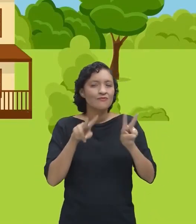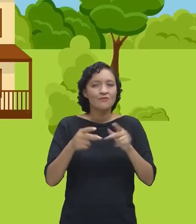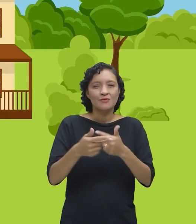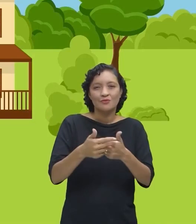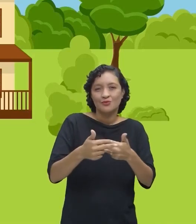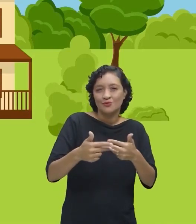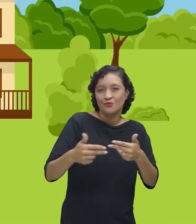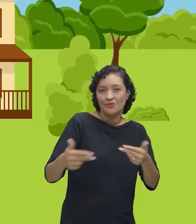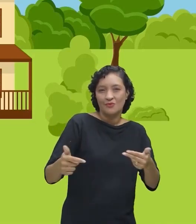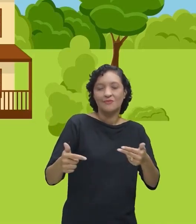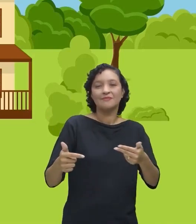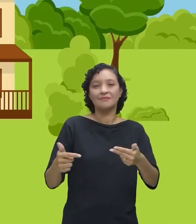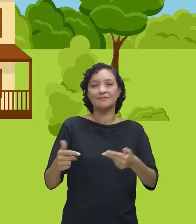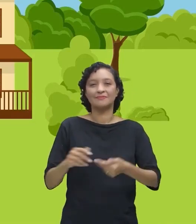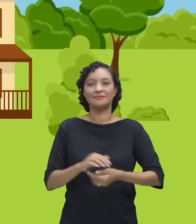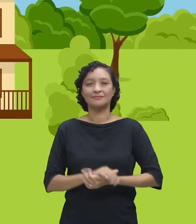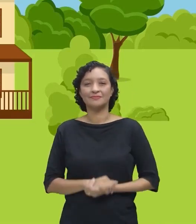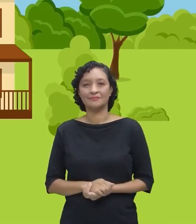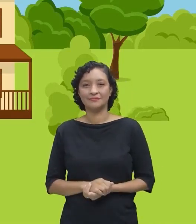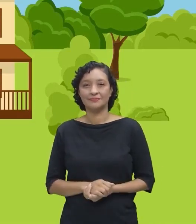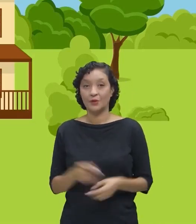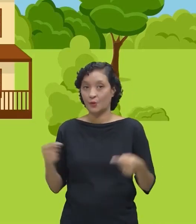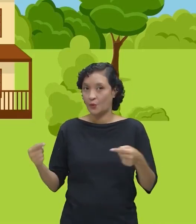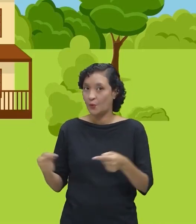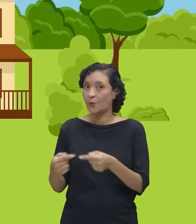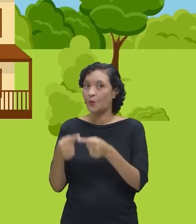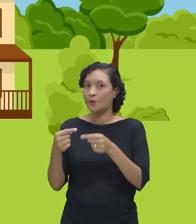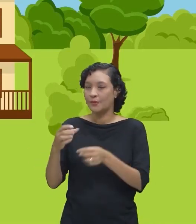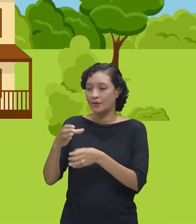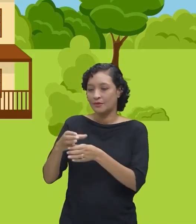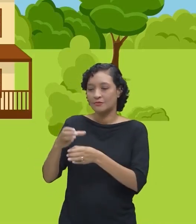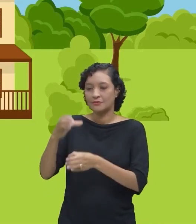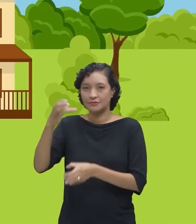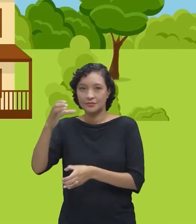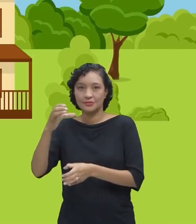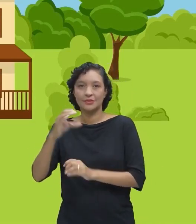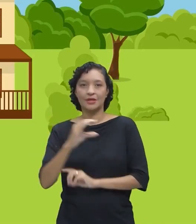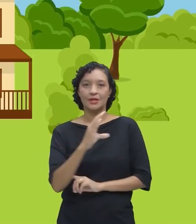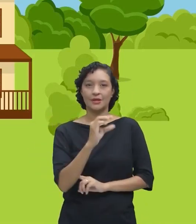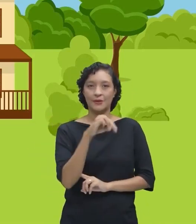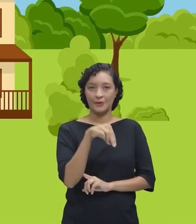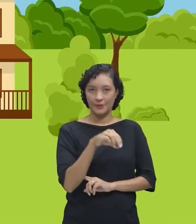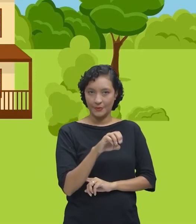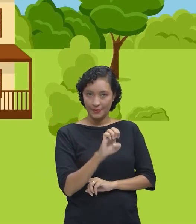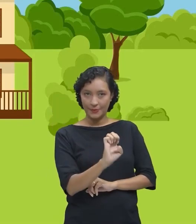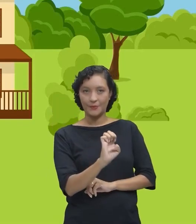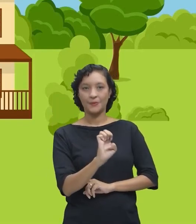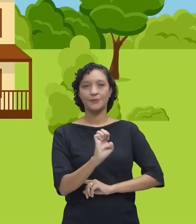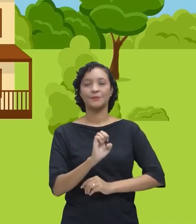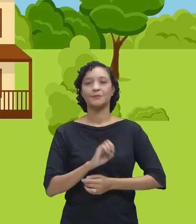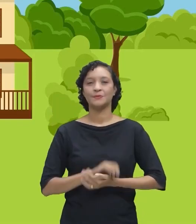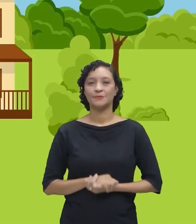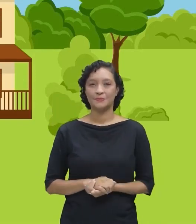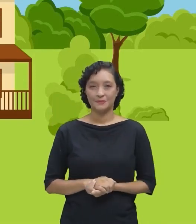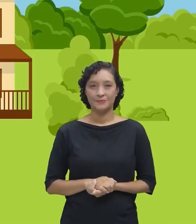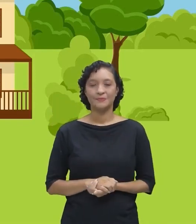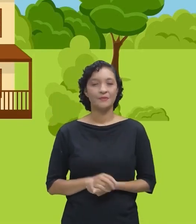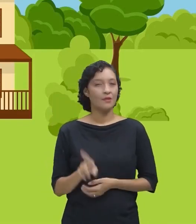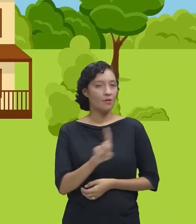vários objetos com a forma de cone e cilindro.